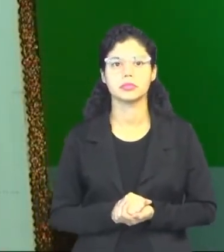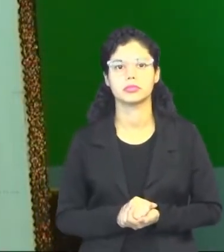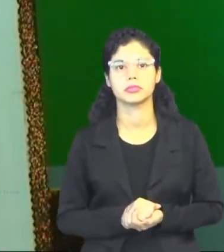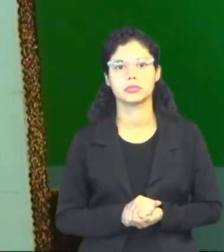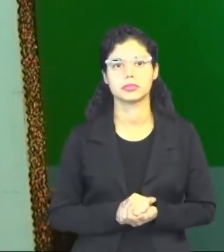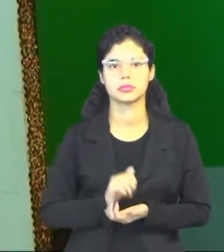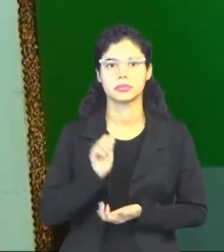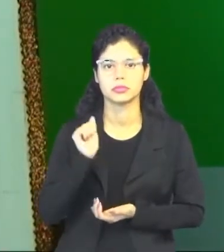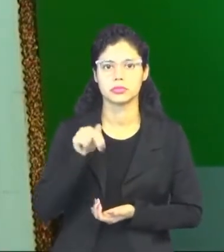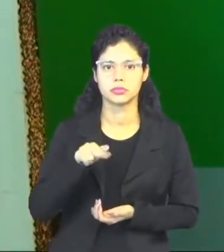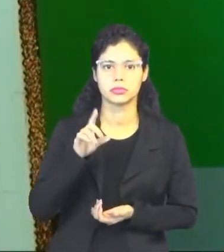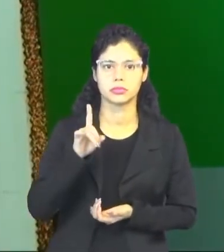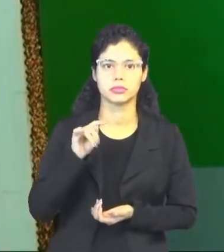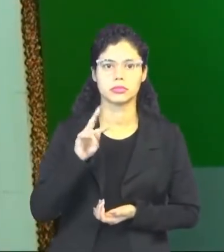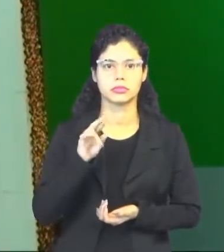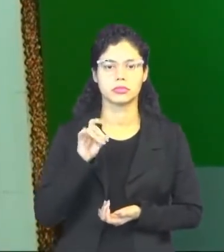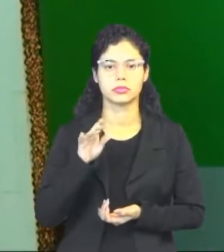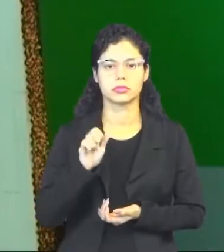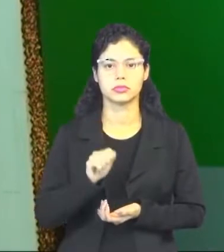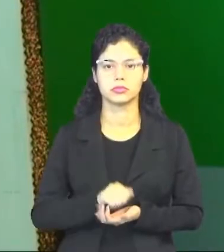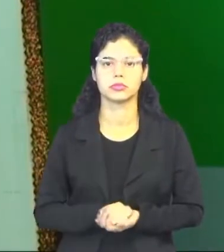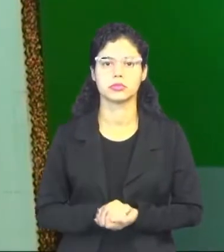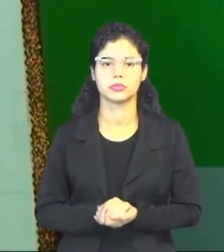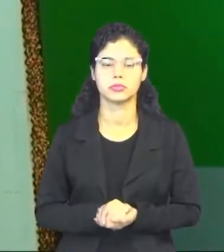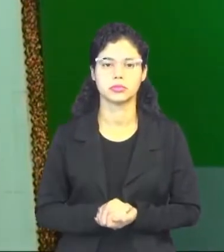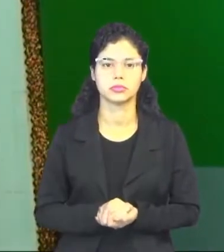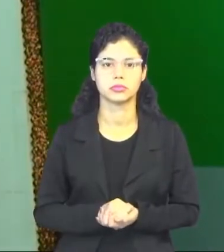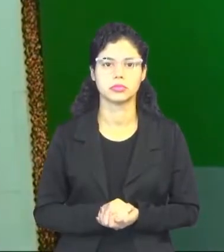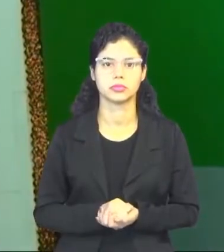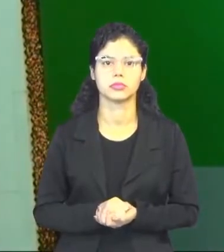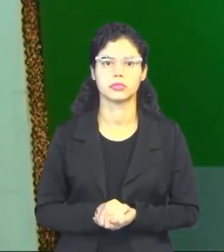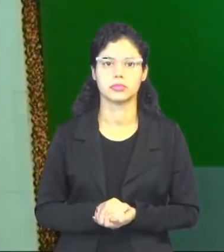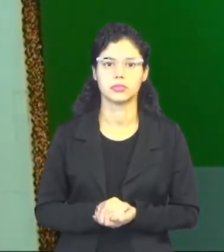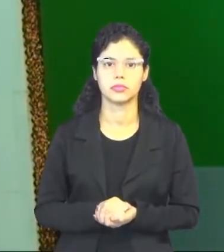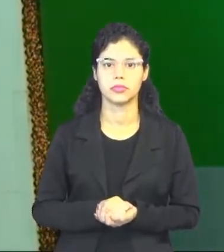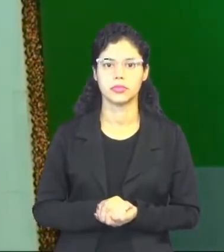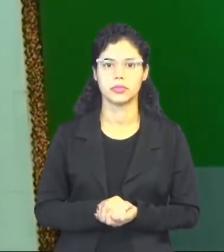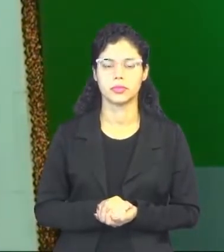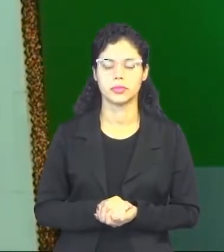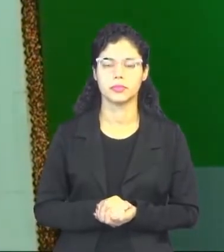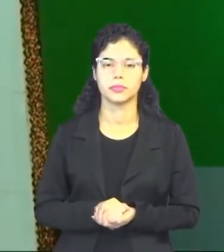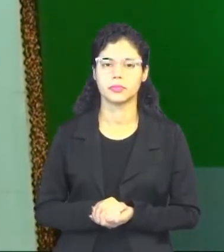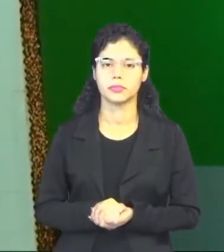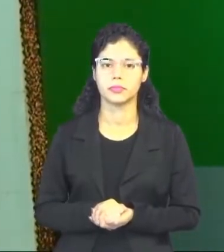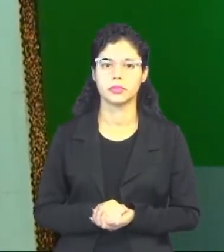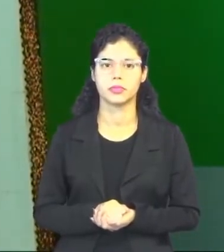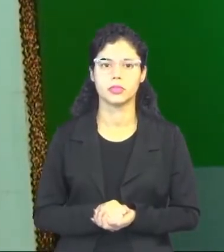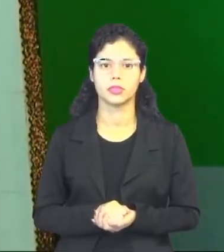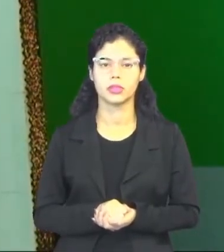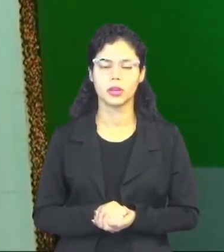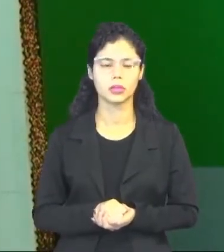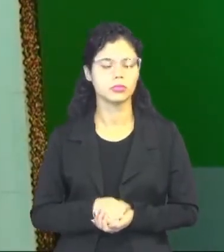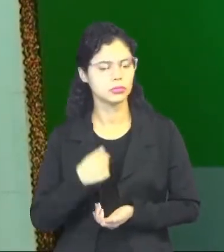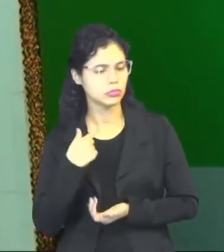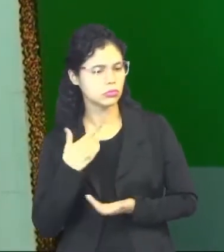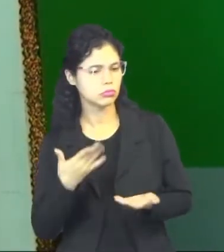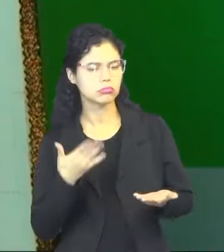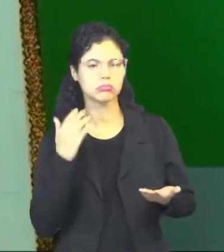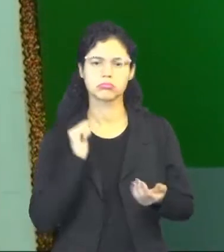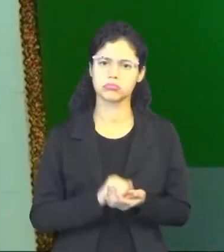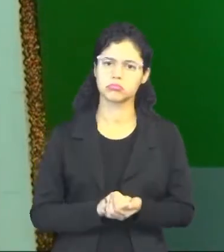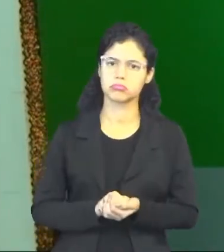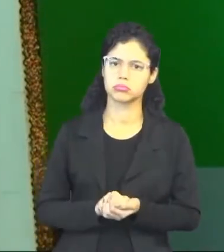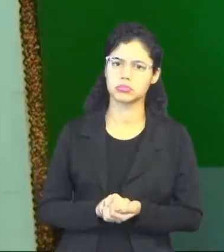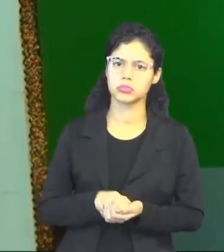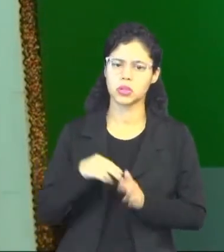Anedota, né? Anedota ou piada, que é como a gente classifica esse texto. Joãozinho e seu pai. O nome da... Nossa, Joãozinho, como suas notas